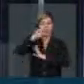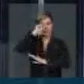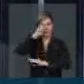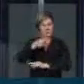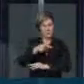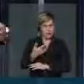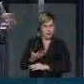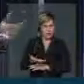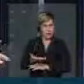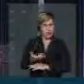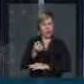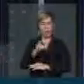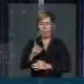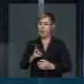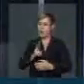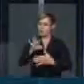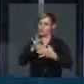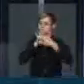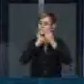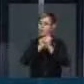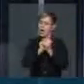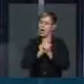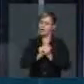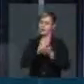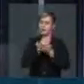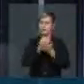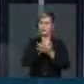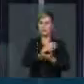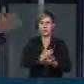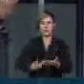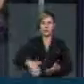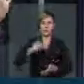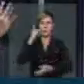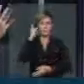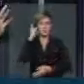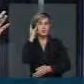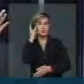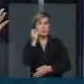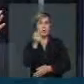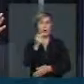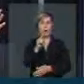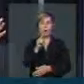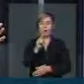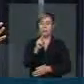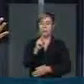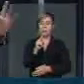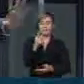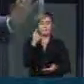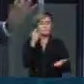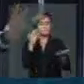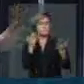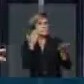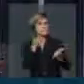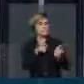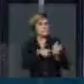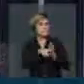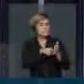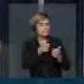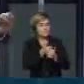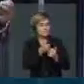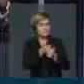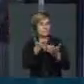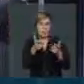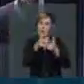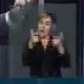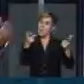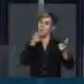continuar essa aliança que está dando certo junto ao governo Dilma, ou se essa aliança não estiver dando certo, é aí o partido, a maioria vai ter